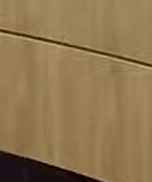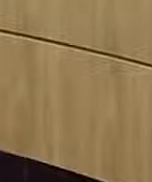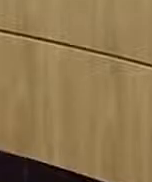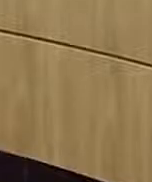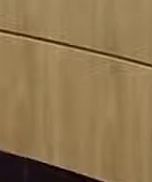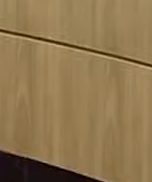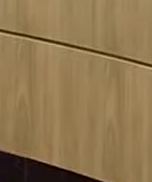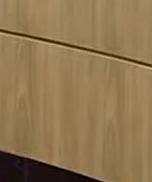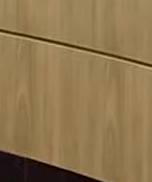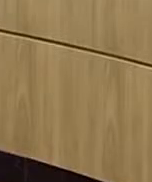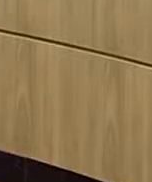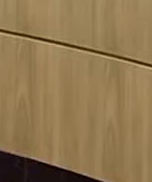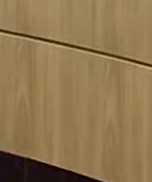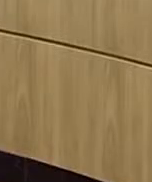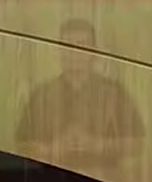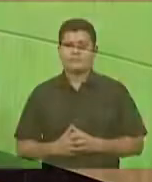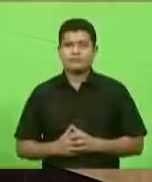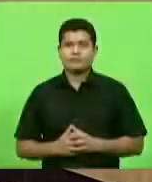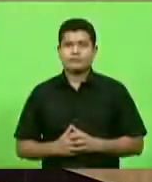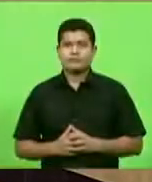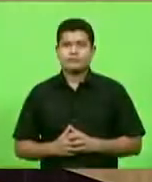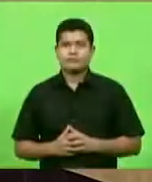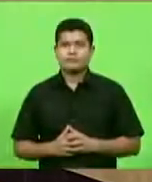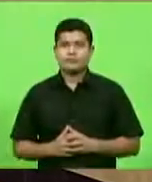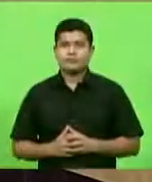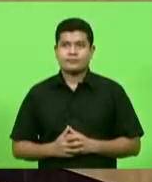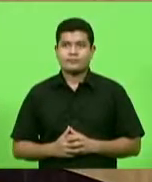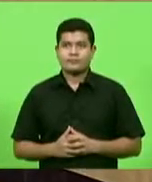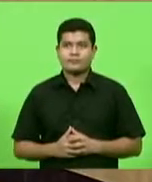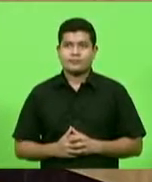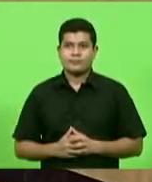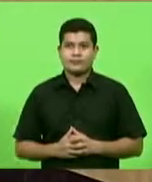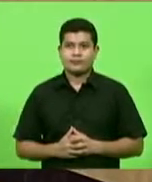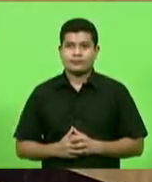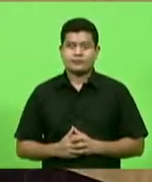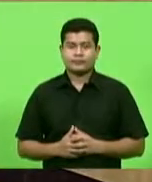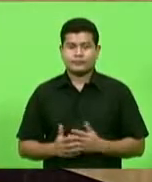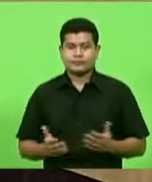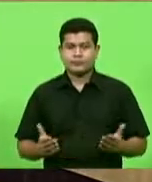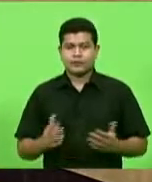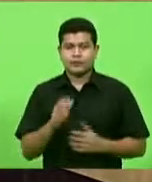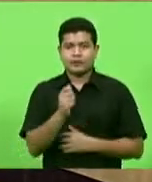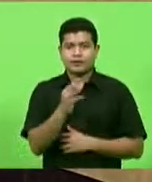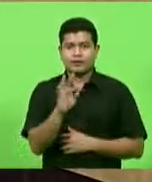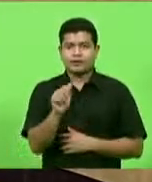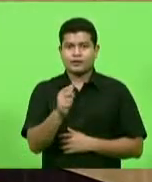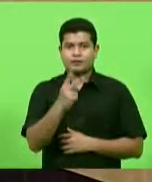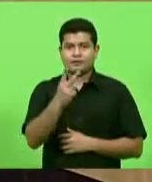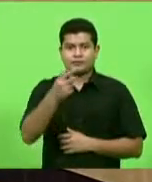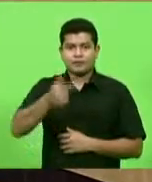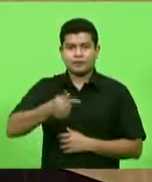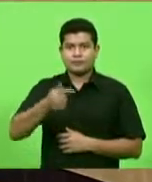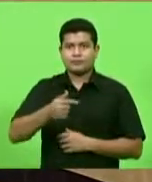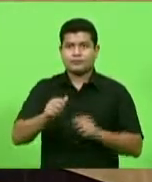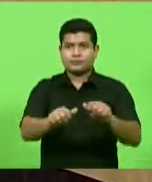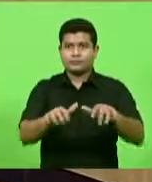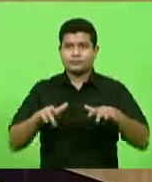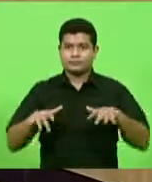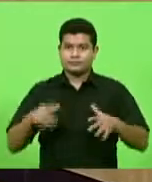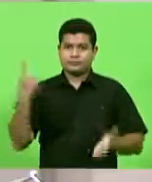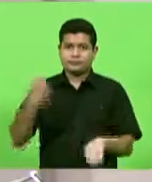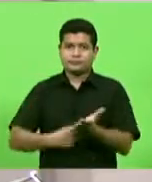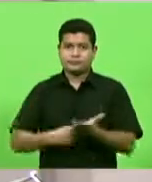Boa tarde, senhor presidente, colegas deputados, cidadãos catarinenses. Ata da 27ª Sessão